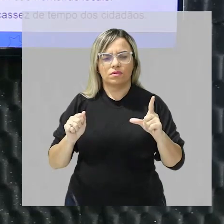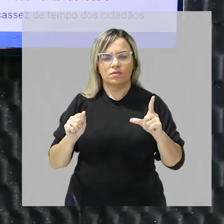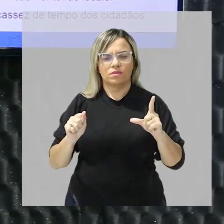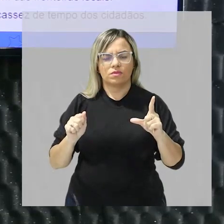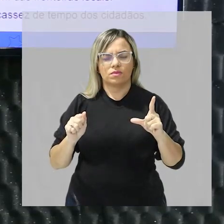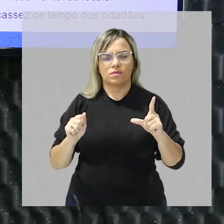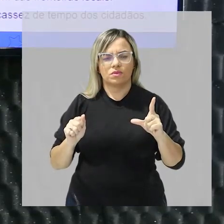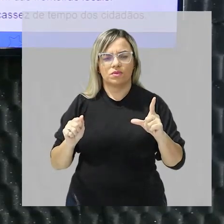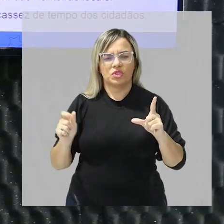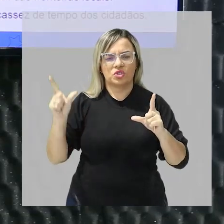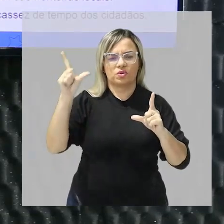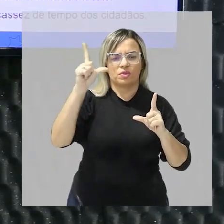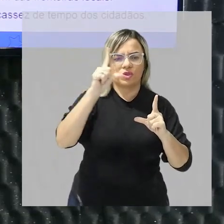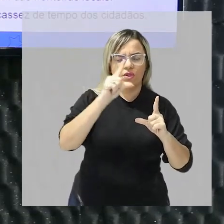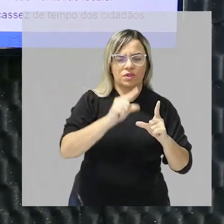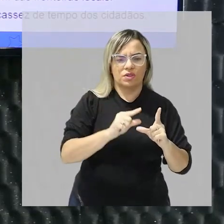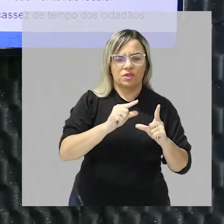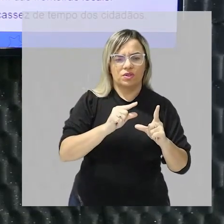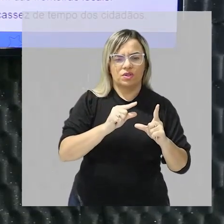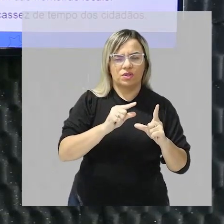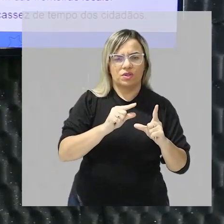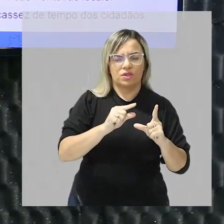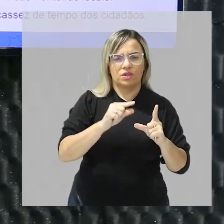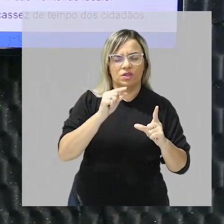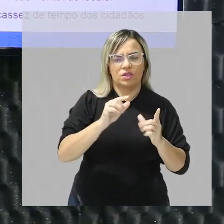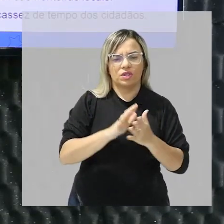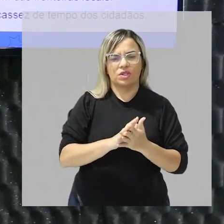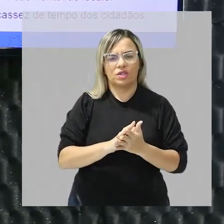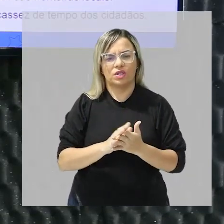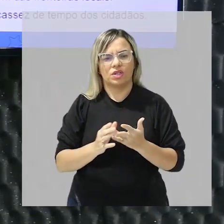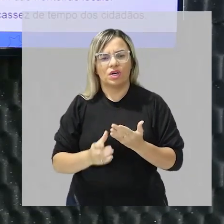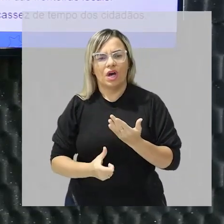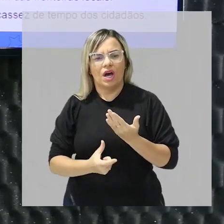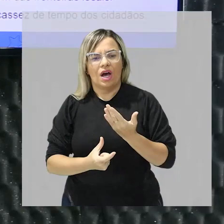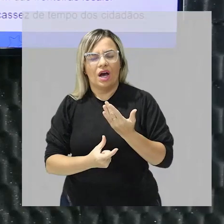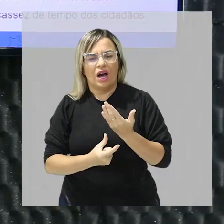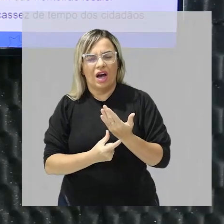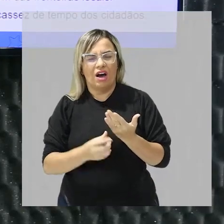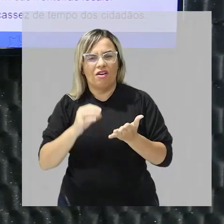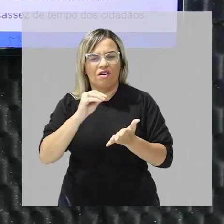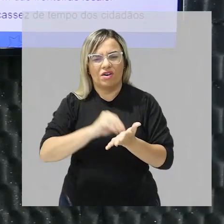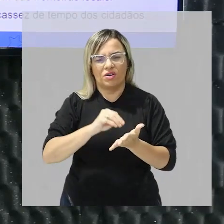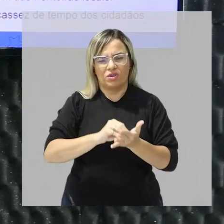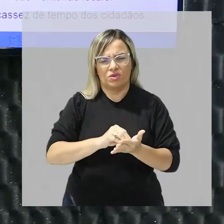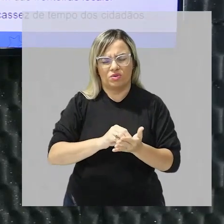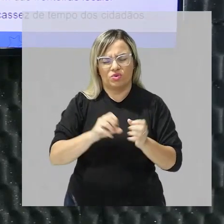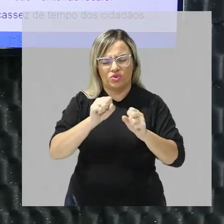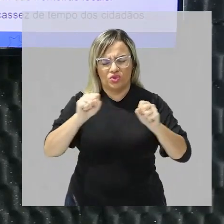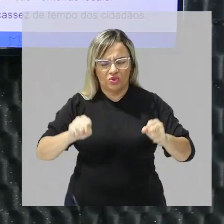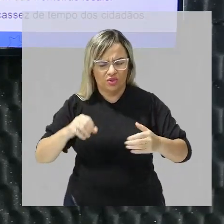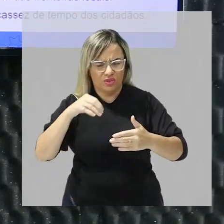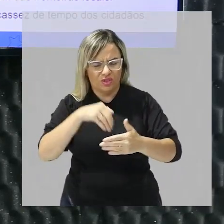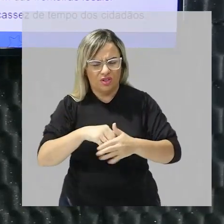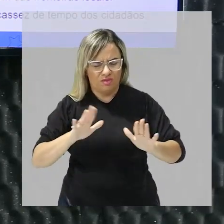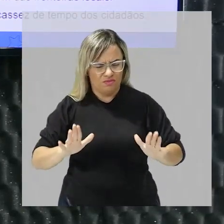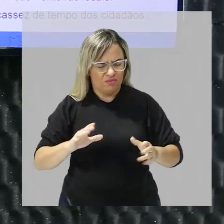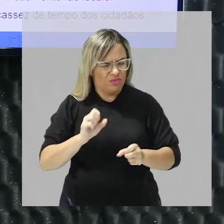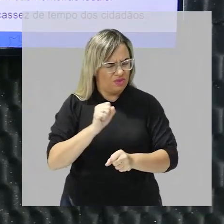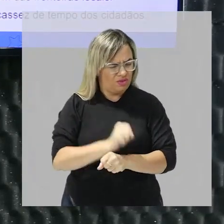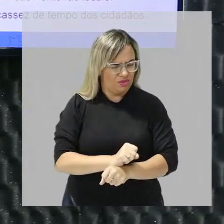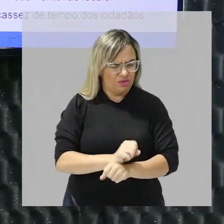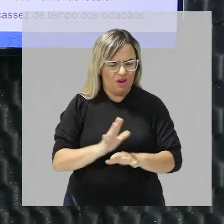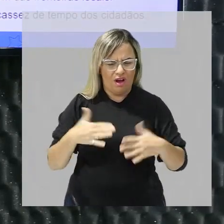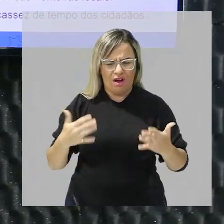por diminuir a insegurança do sistema eleitoral. Espera aí, rapidão. A pergunta é sobre